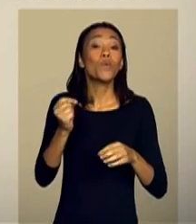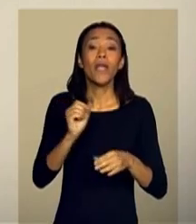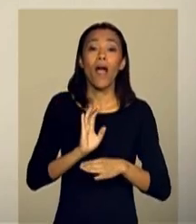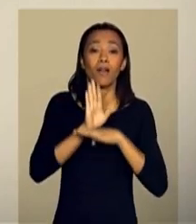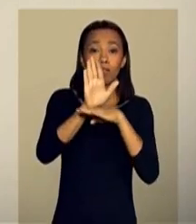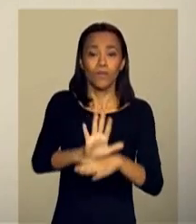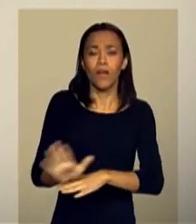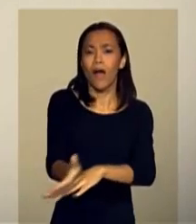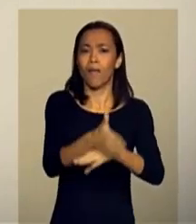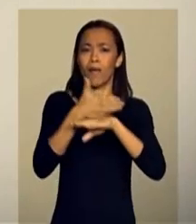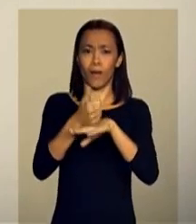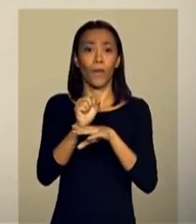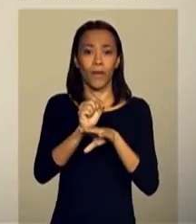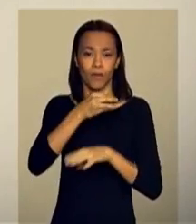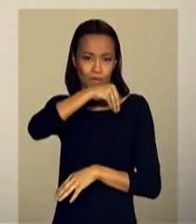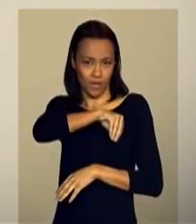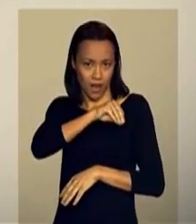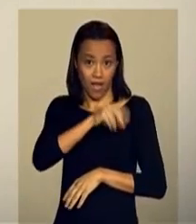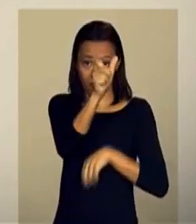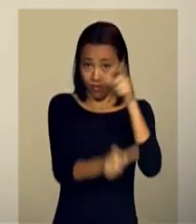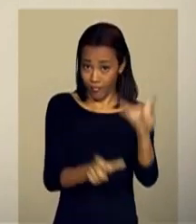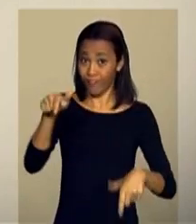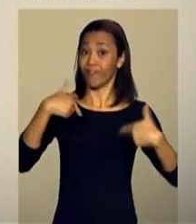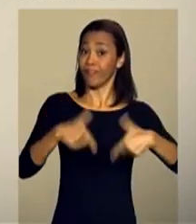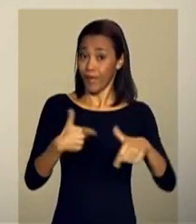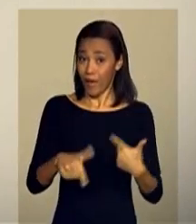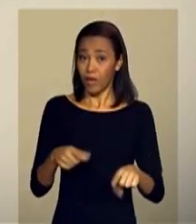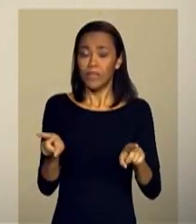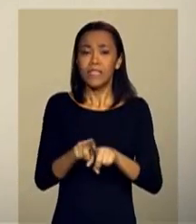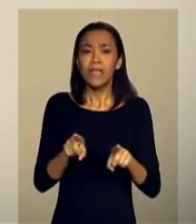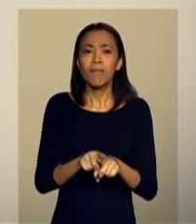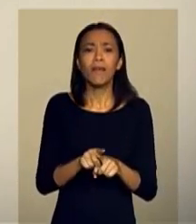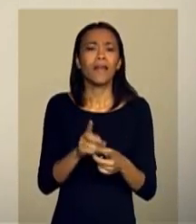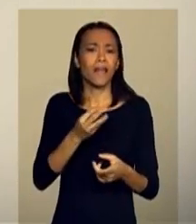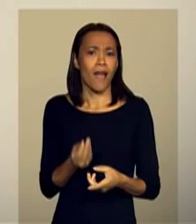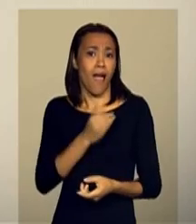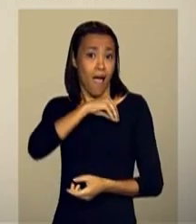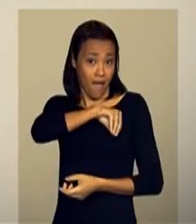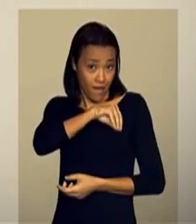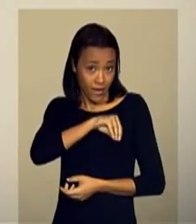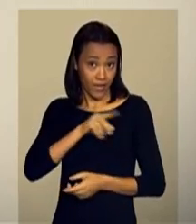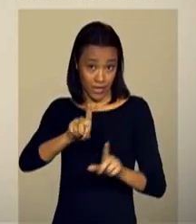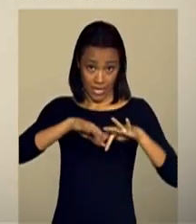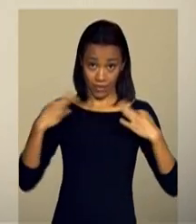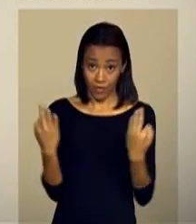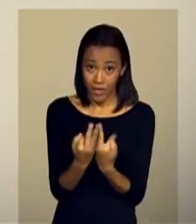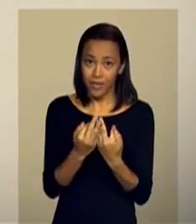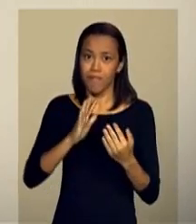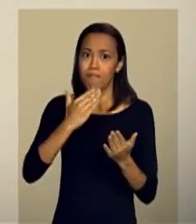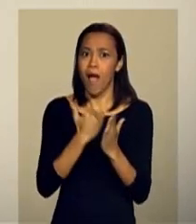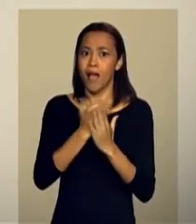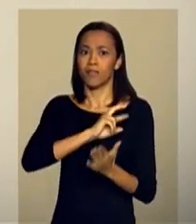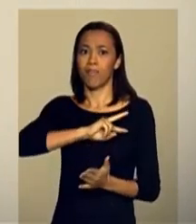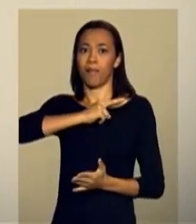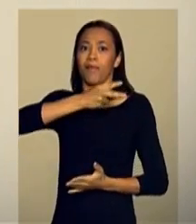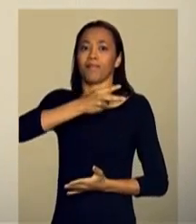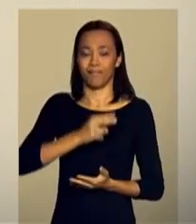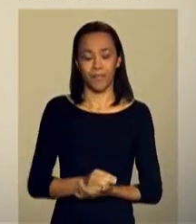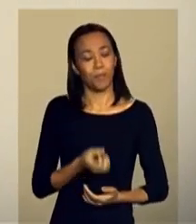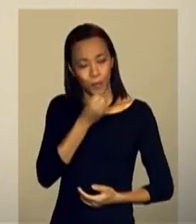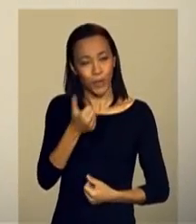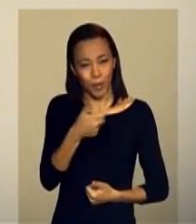melhorar os salários dos trabalhadores e a fazer a renda das famílias crescer ainda mais.